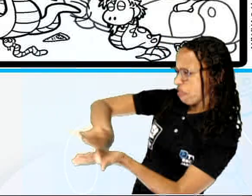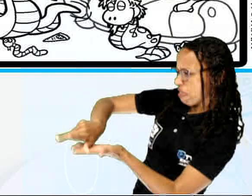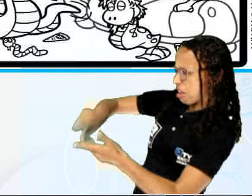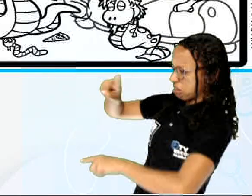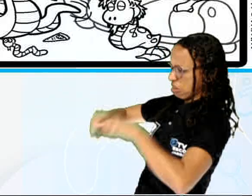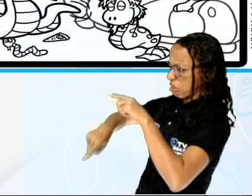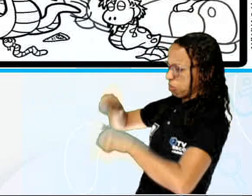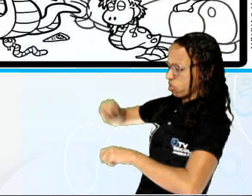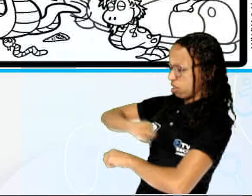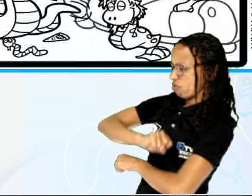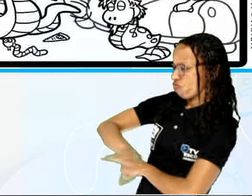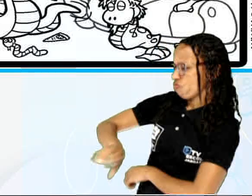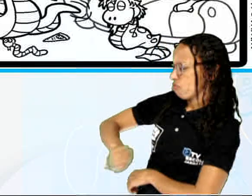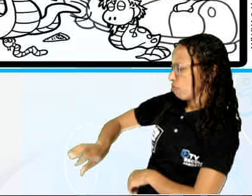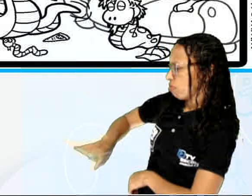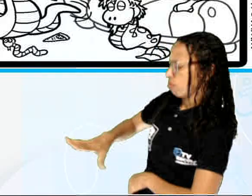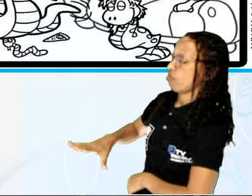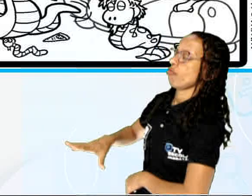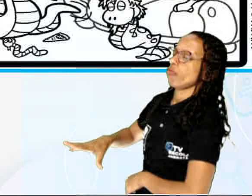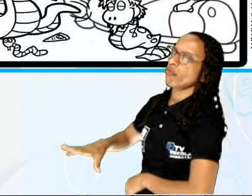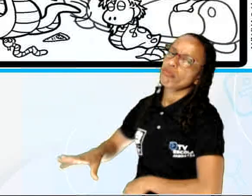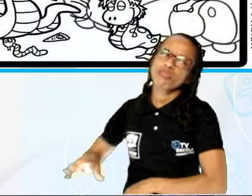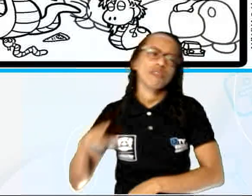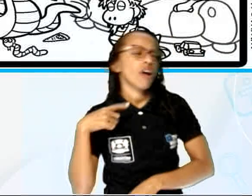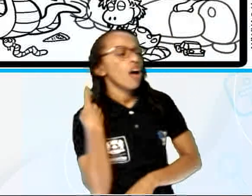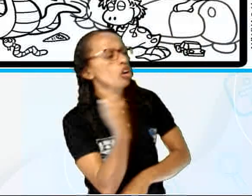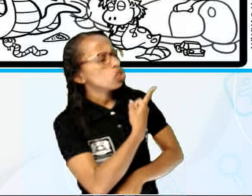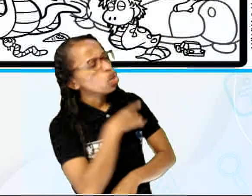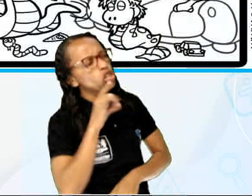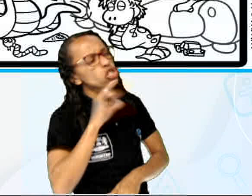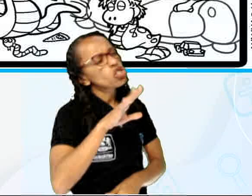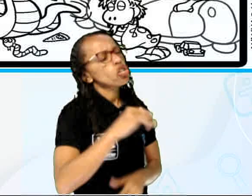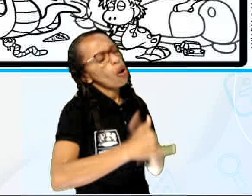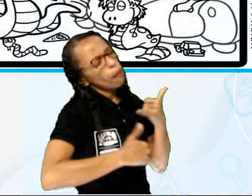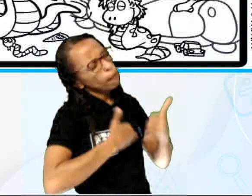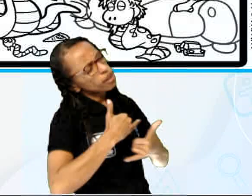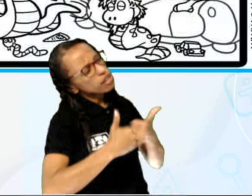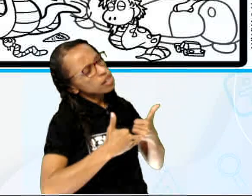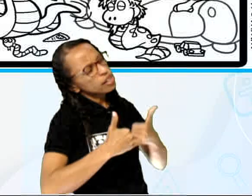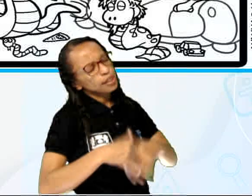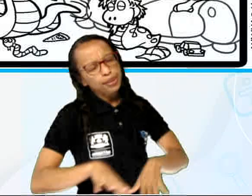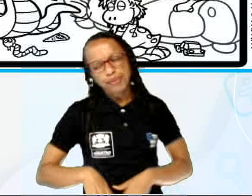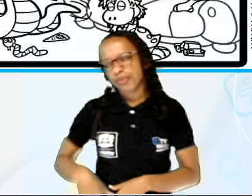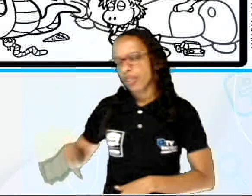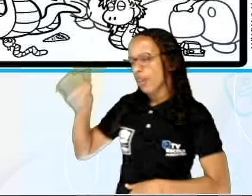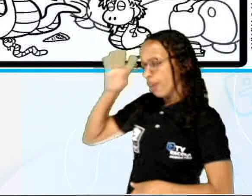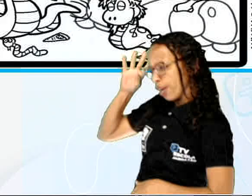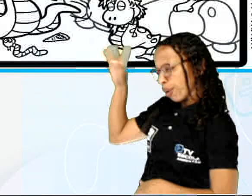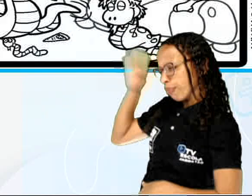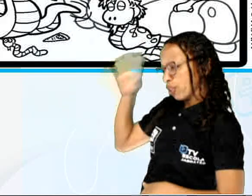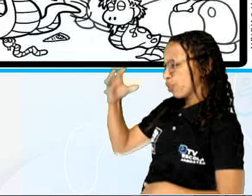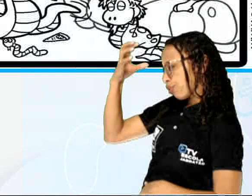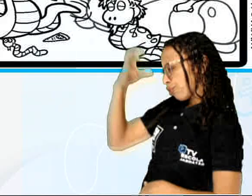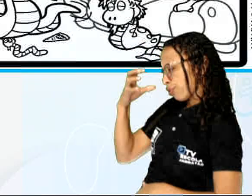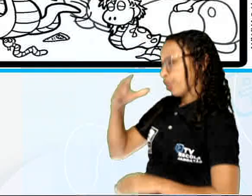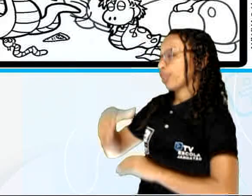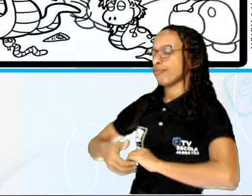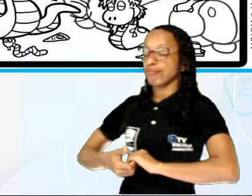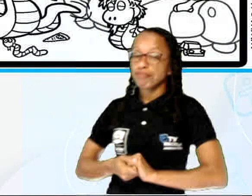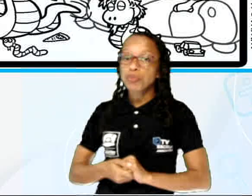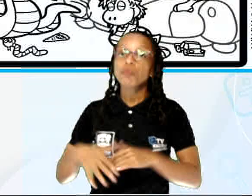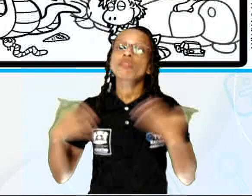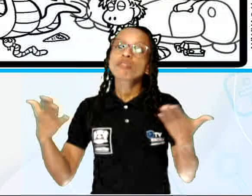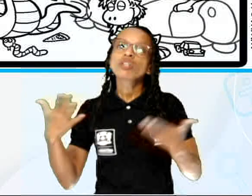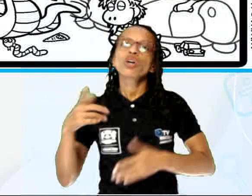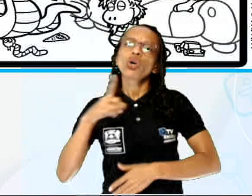tudo espalhado. A gente só estava brincando. Imagina então quando for sério. Então tem algumas